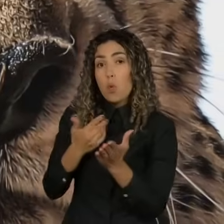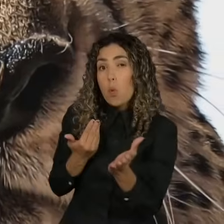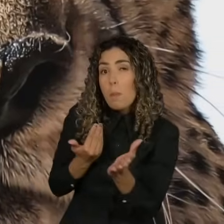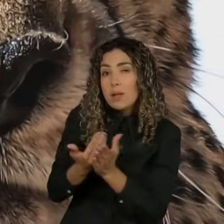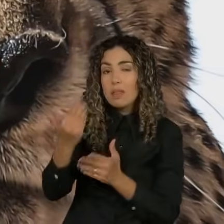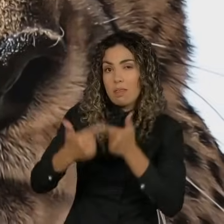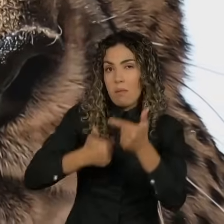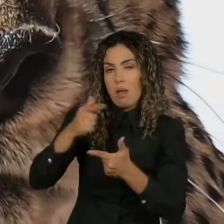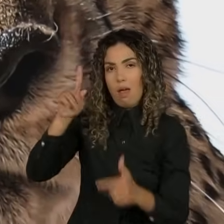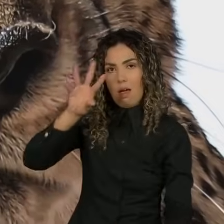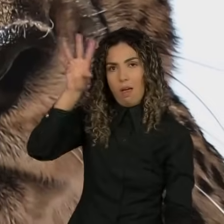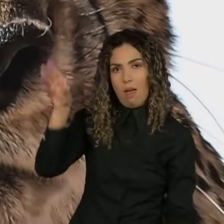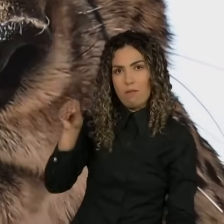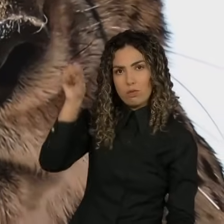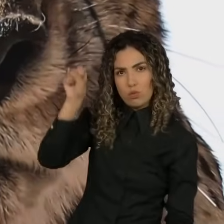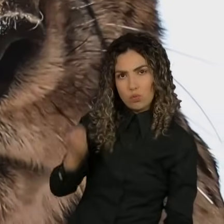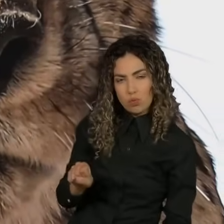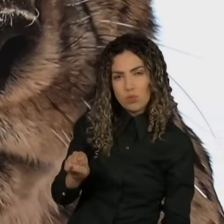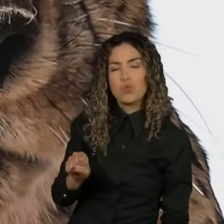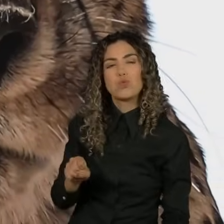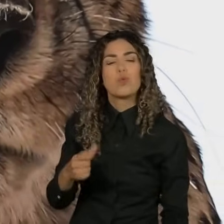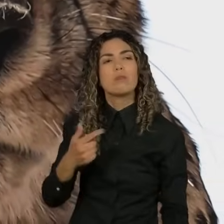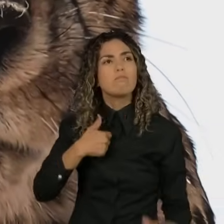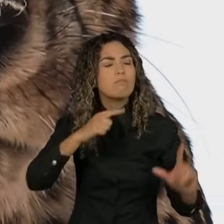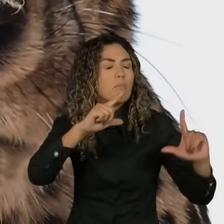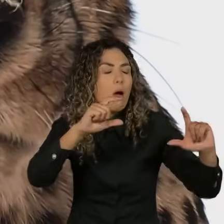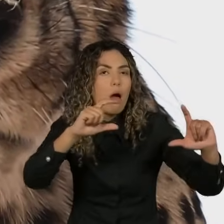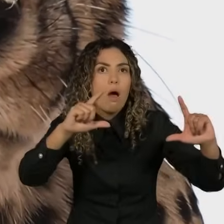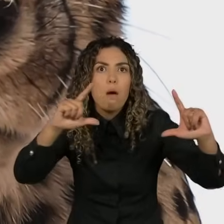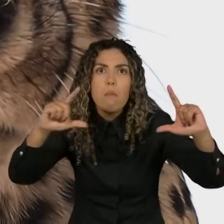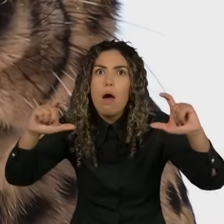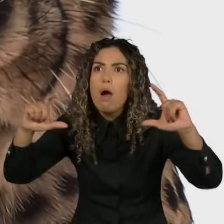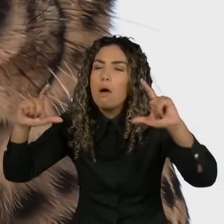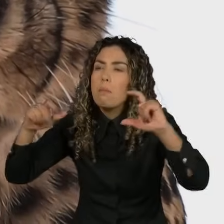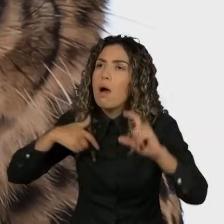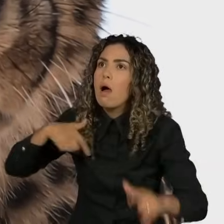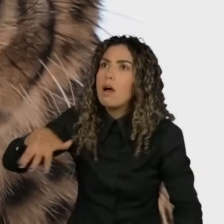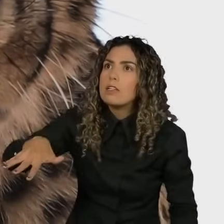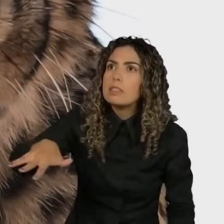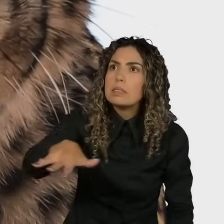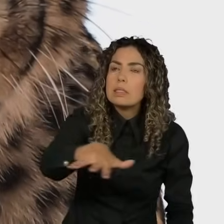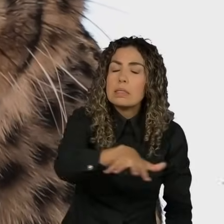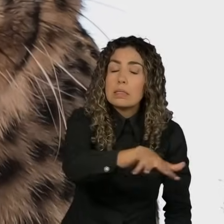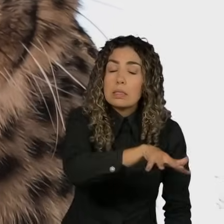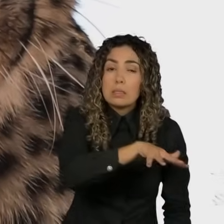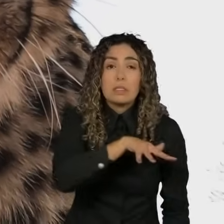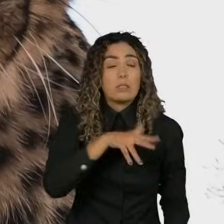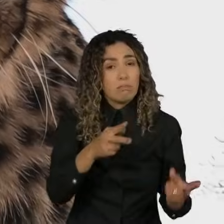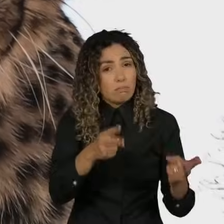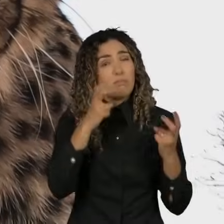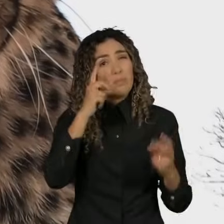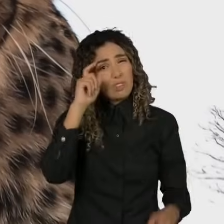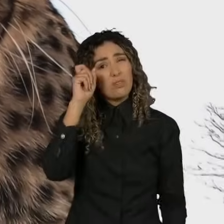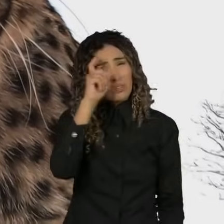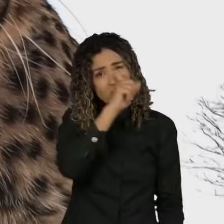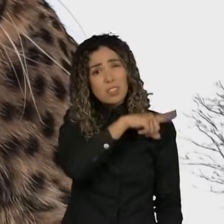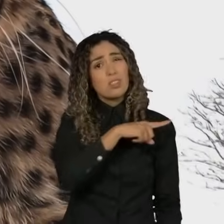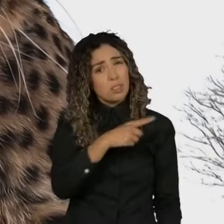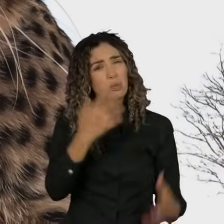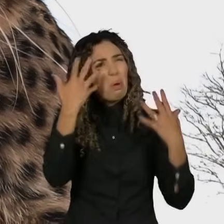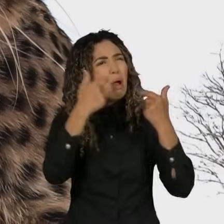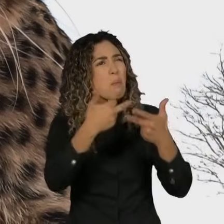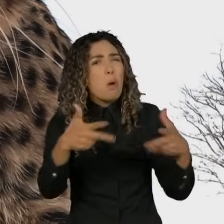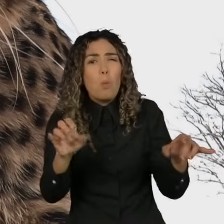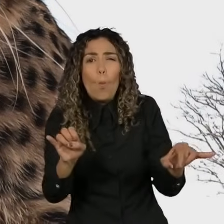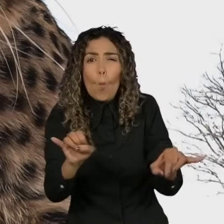África do Sul, e eu presenciei cenas bem difíceis, assim, né, de animais abandonados, animais desnutridos.